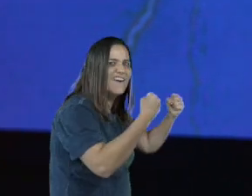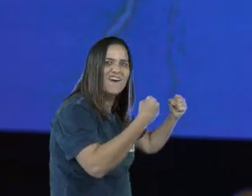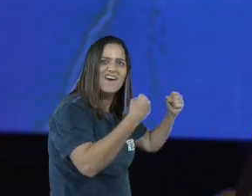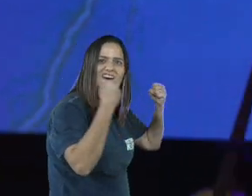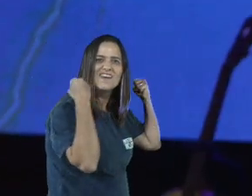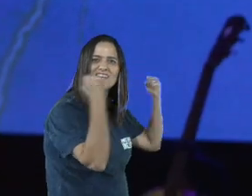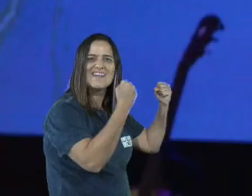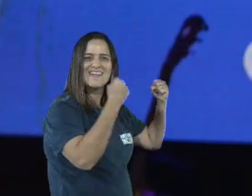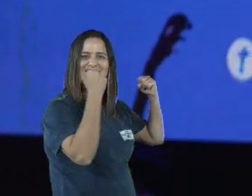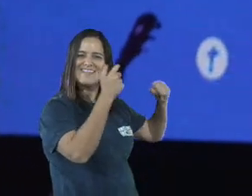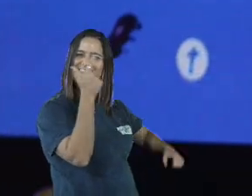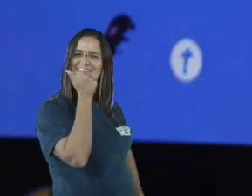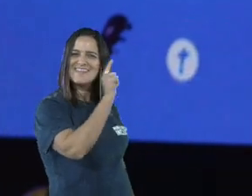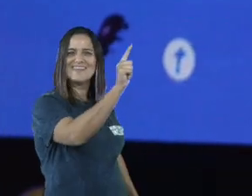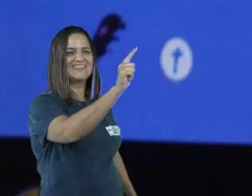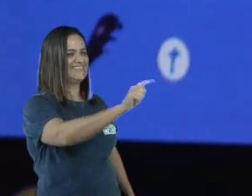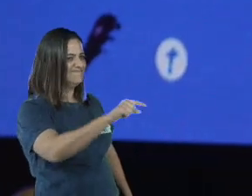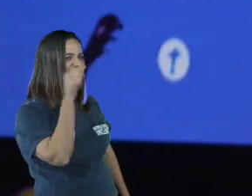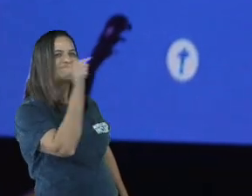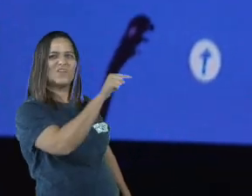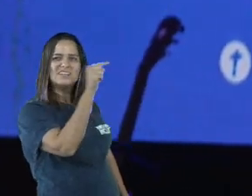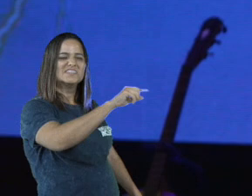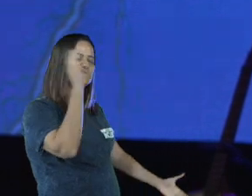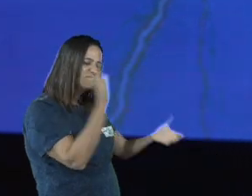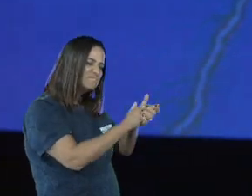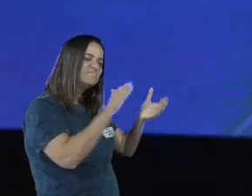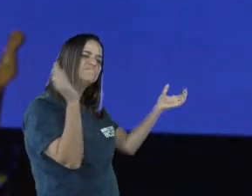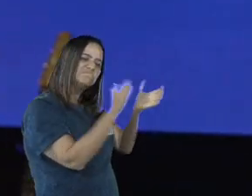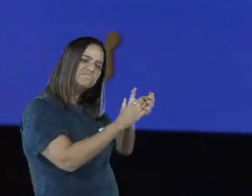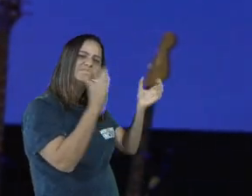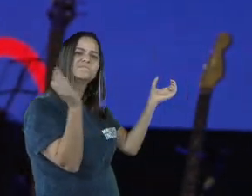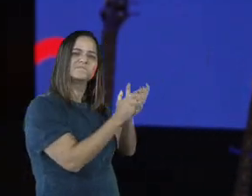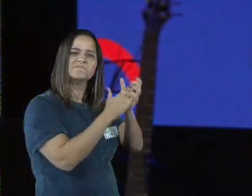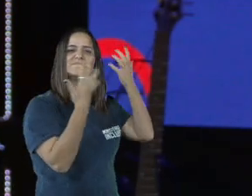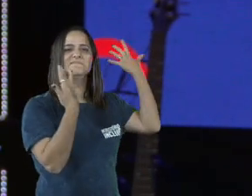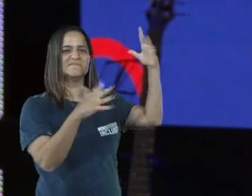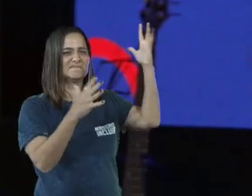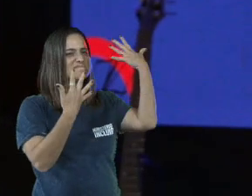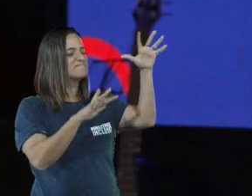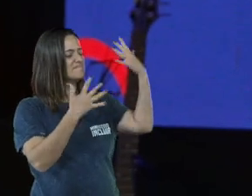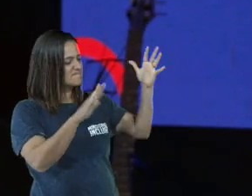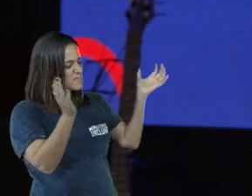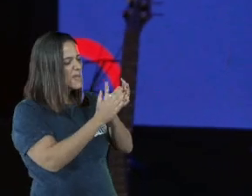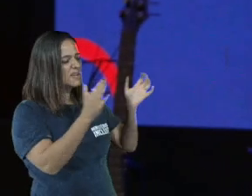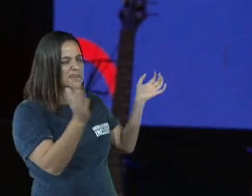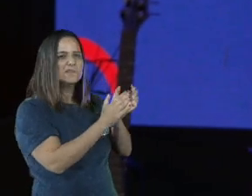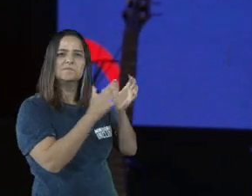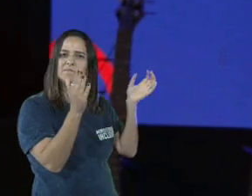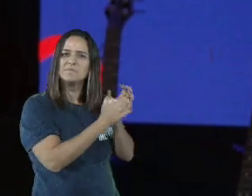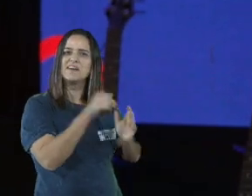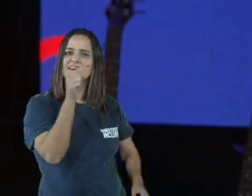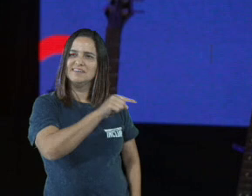peito e falar o cara dos nossos o cara é bom se o moleque fez isso o que nós não podemos